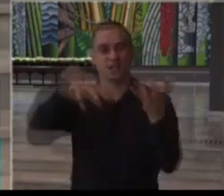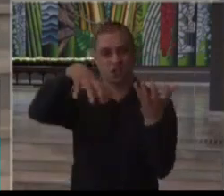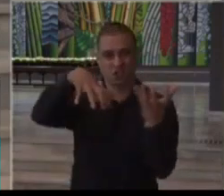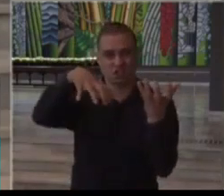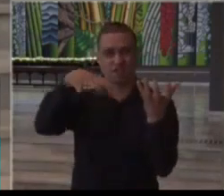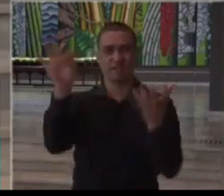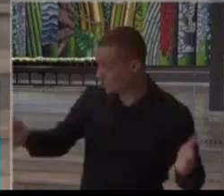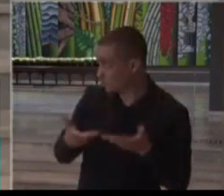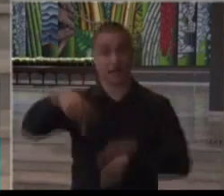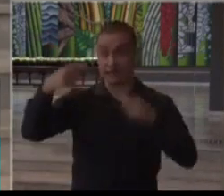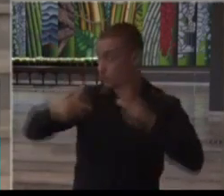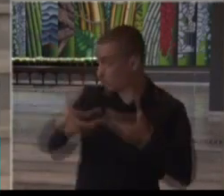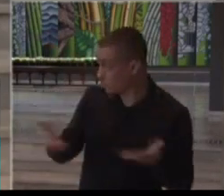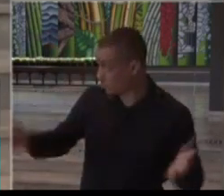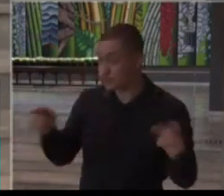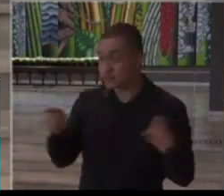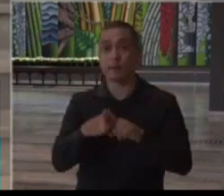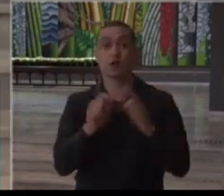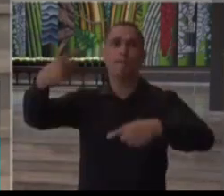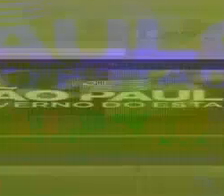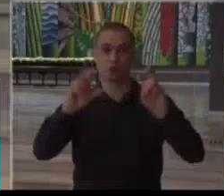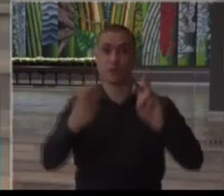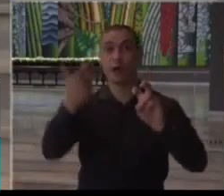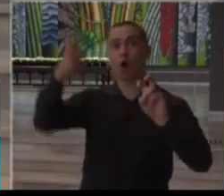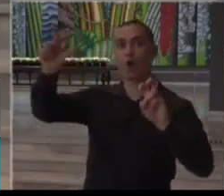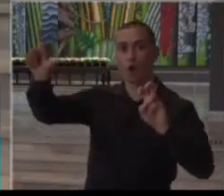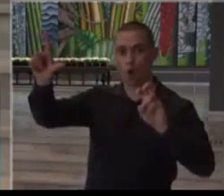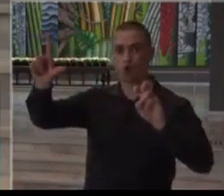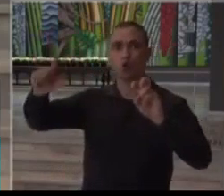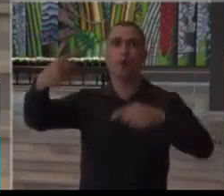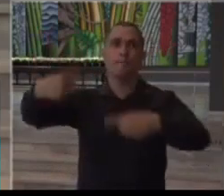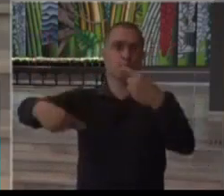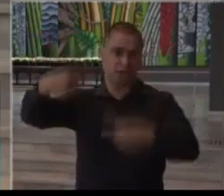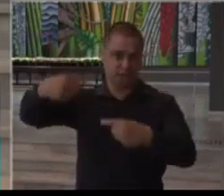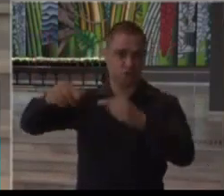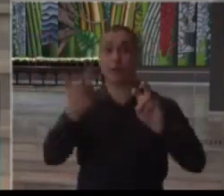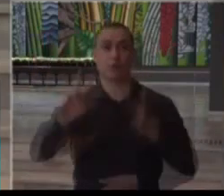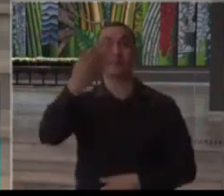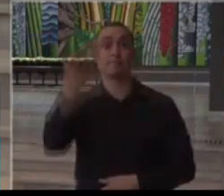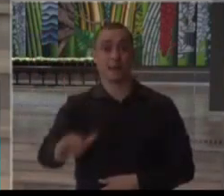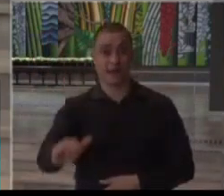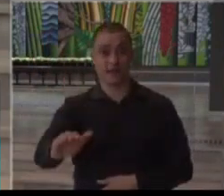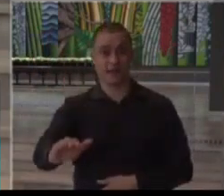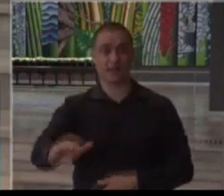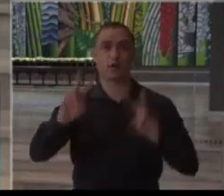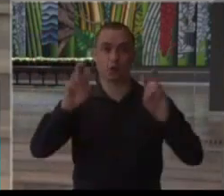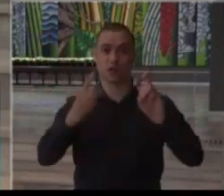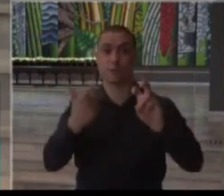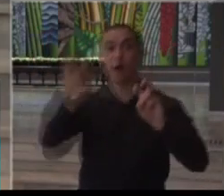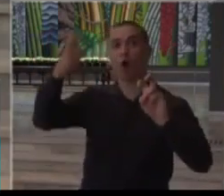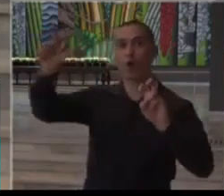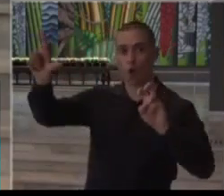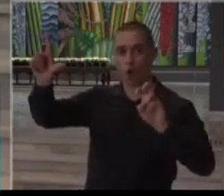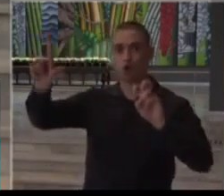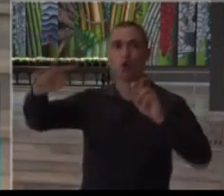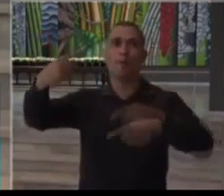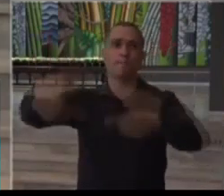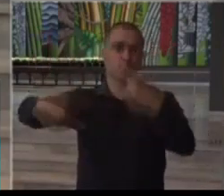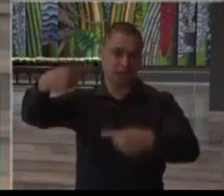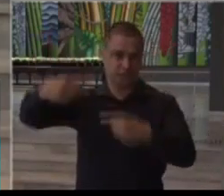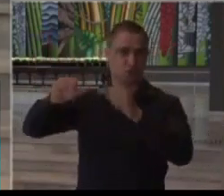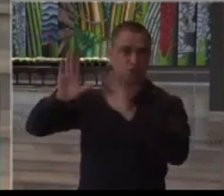Rodrigo Maia, geral, Rodrigo, com o presidente de ordem política. Nós estaremos em outro tema, é um tema de